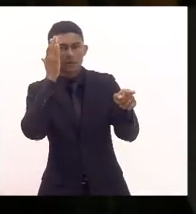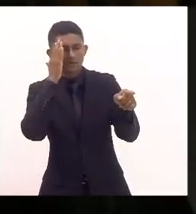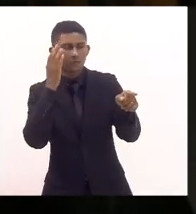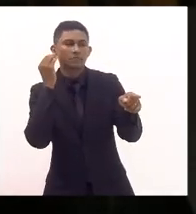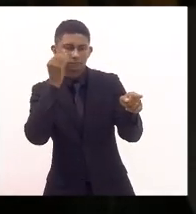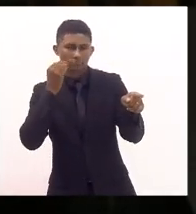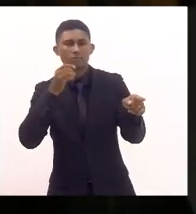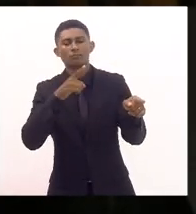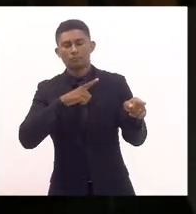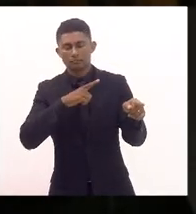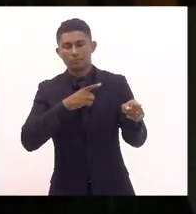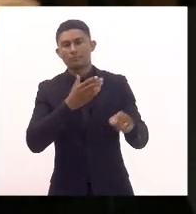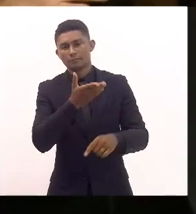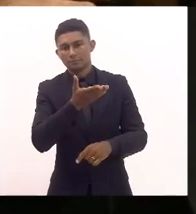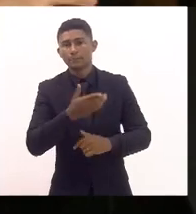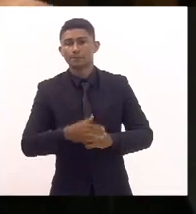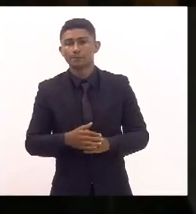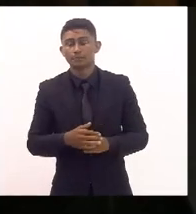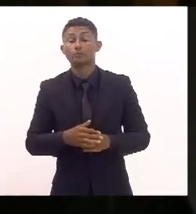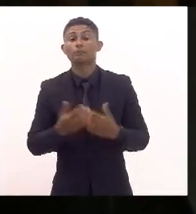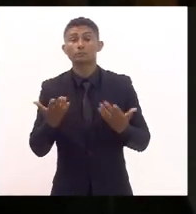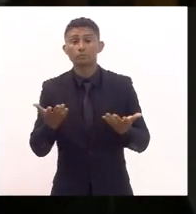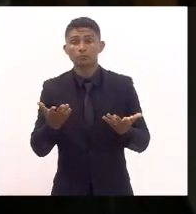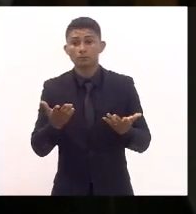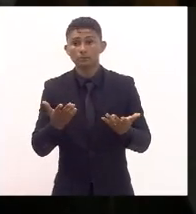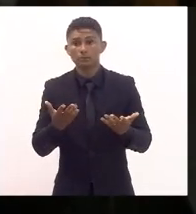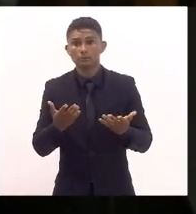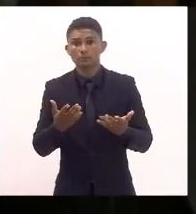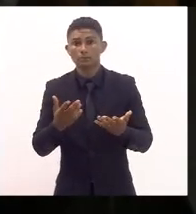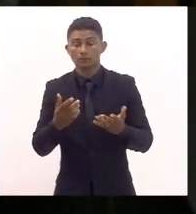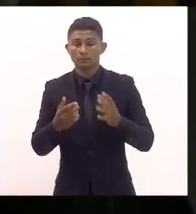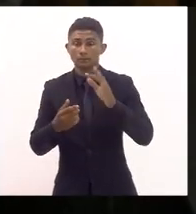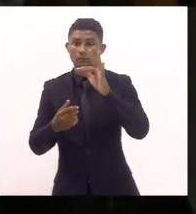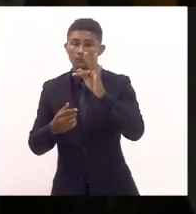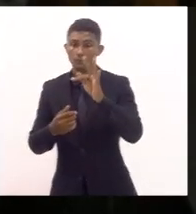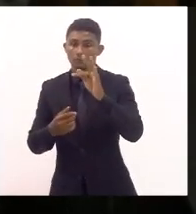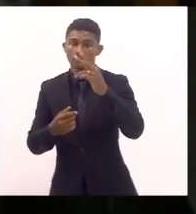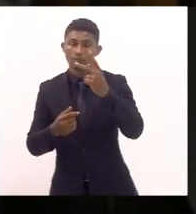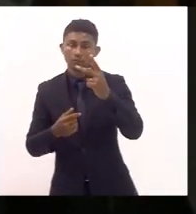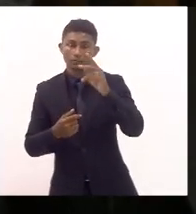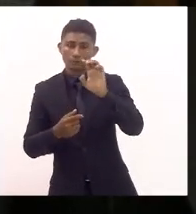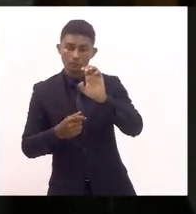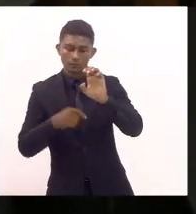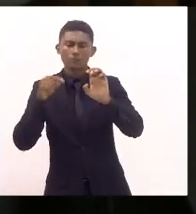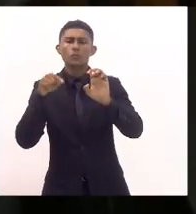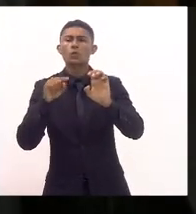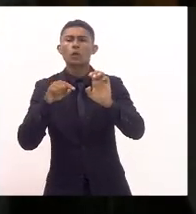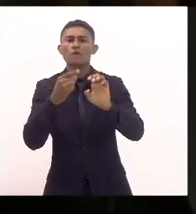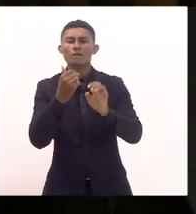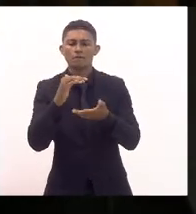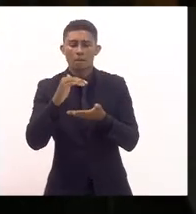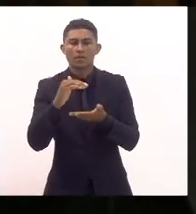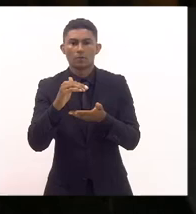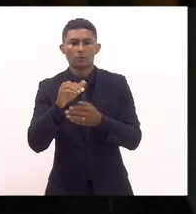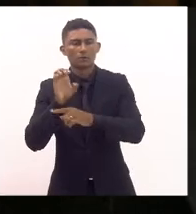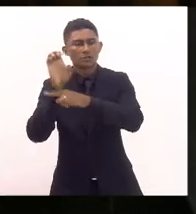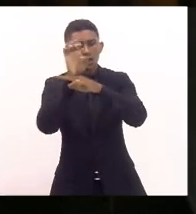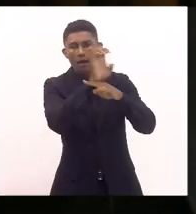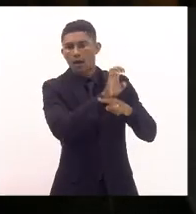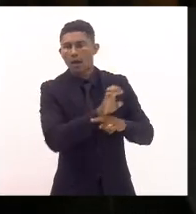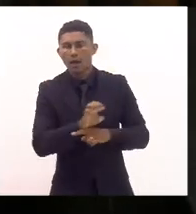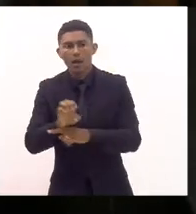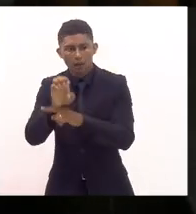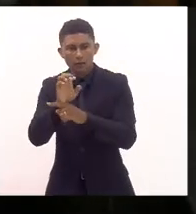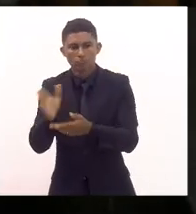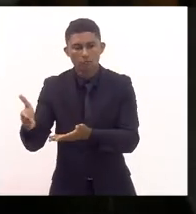é que tem experiência é formador do UFPE fundo pre participação dos estados e